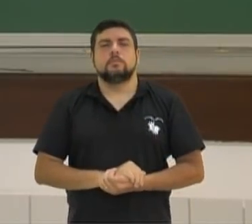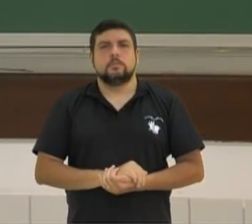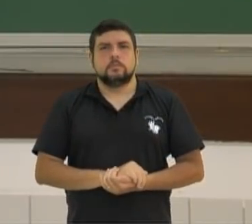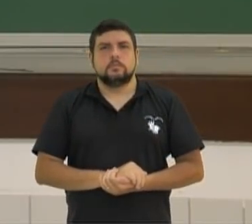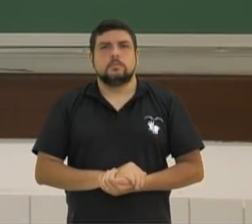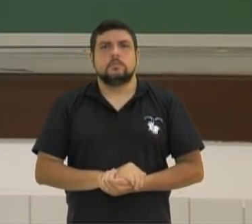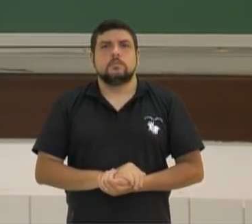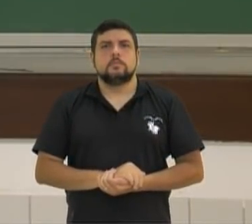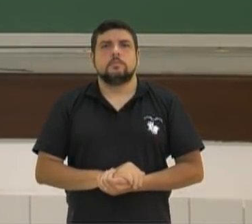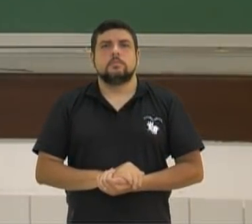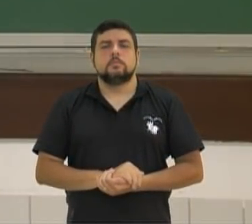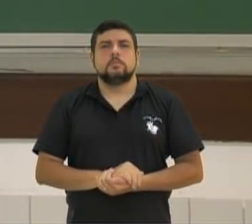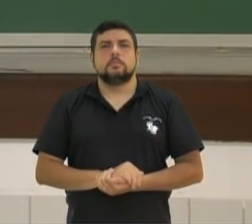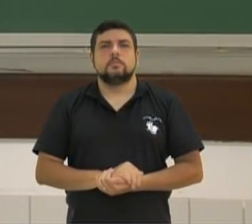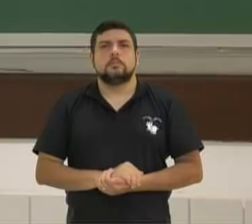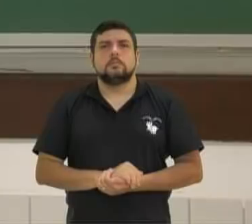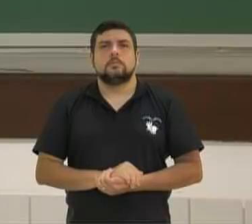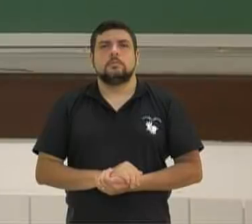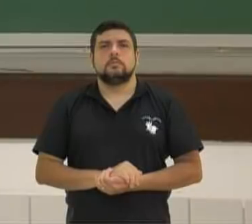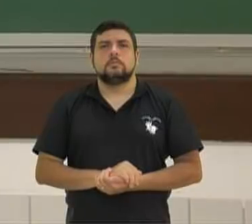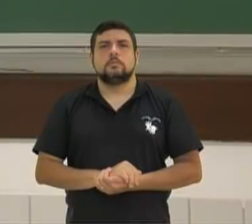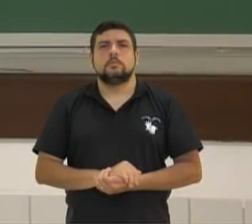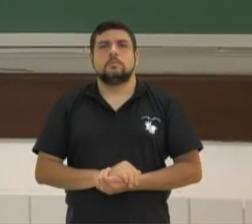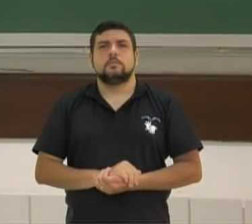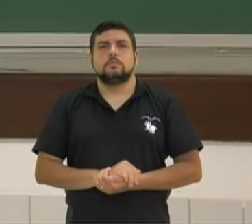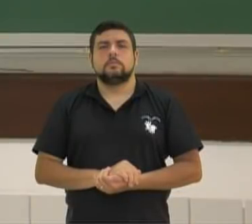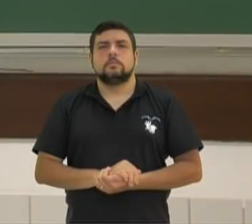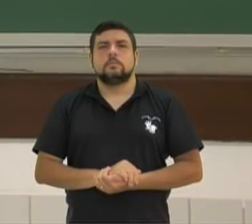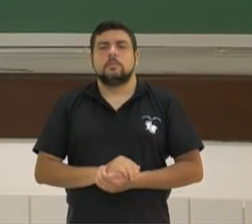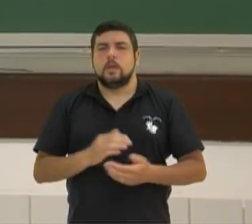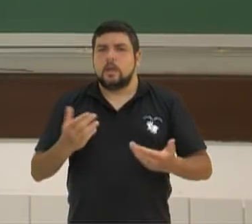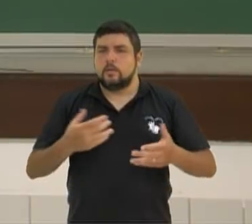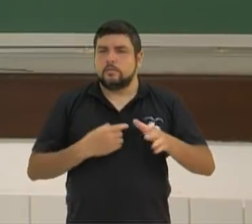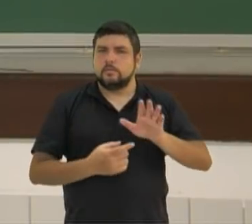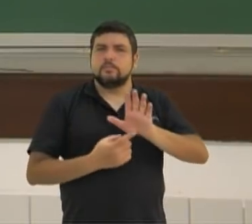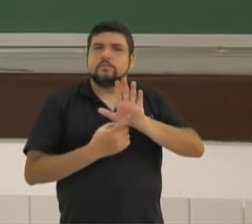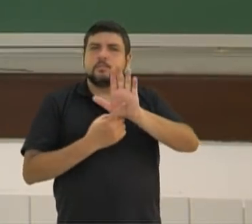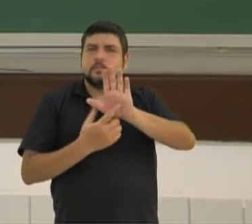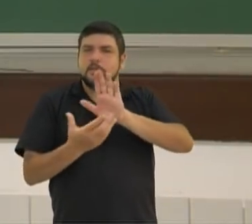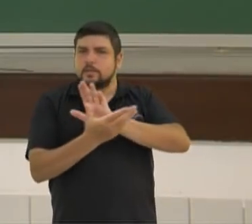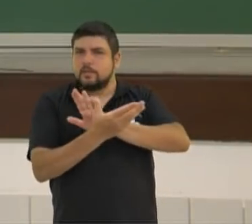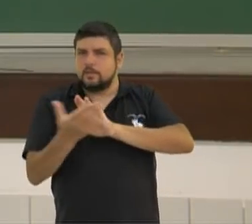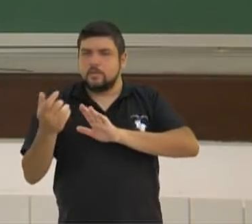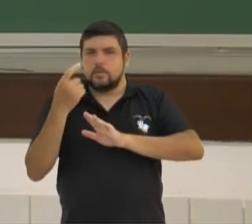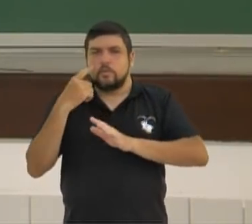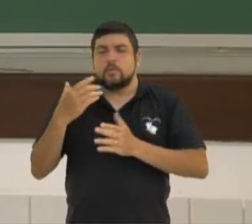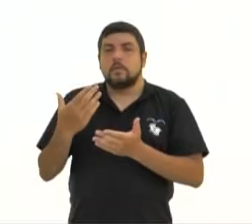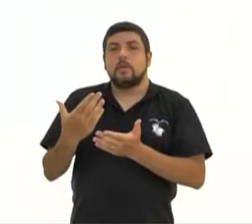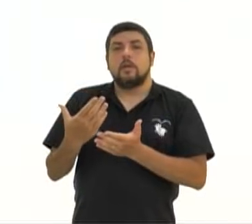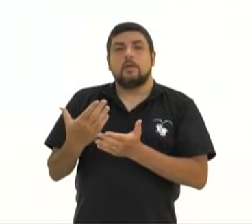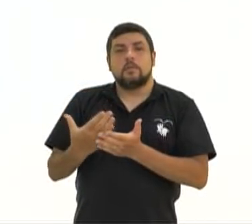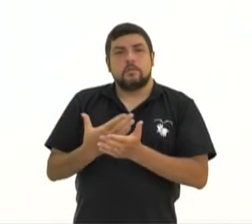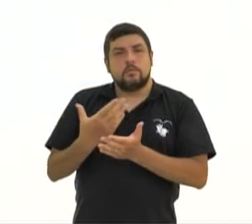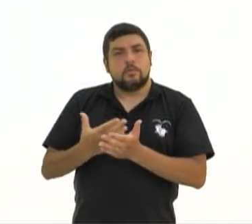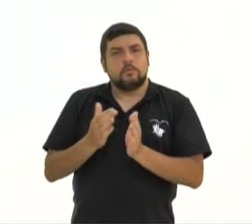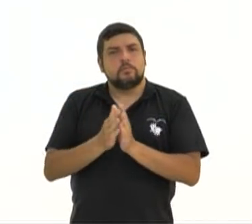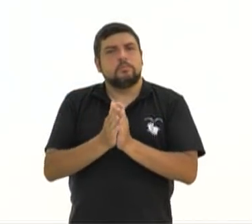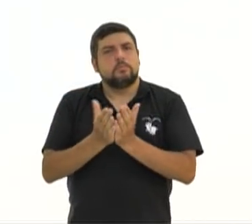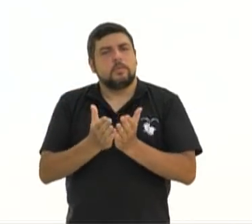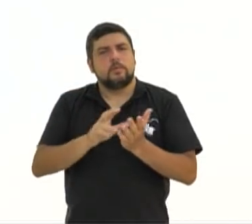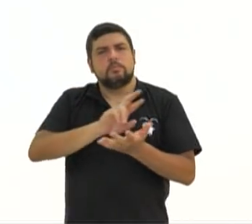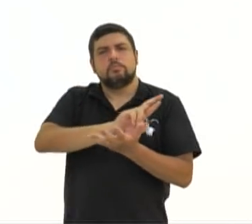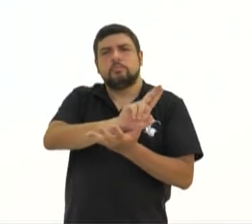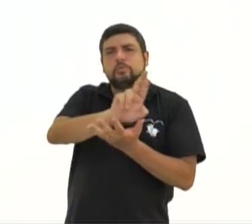tell, lembra? Quando does aparece, o S desaparece. E na letra